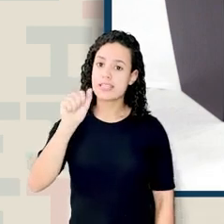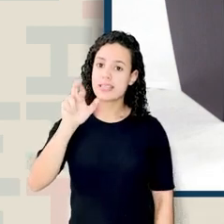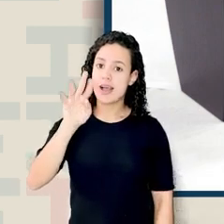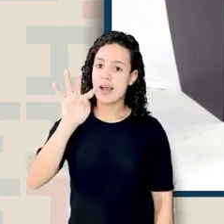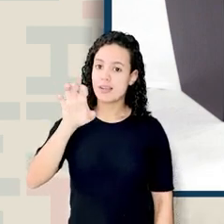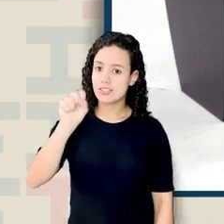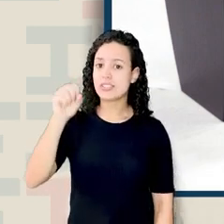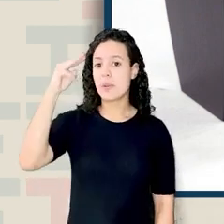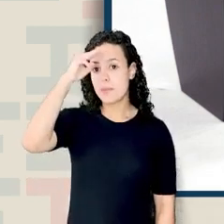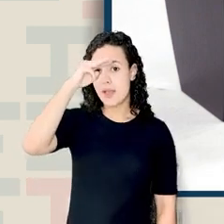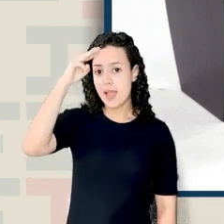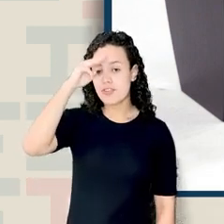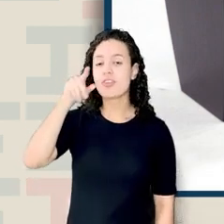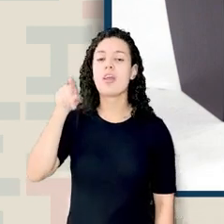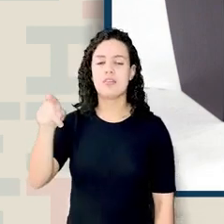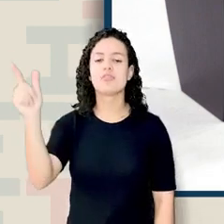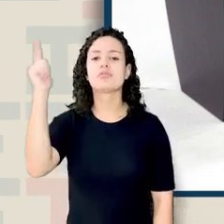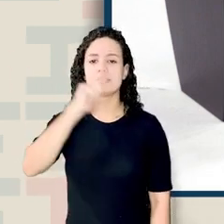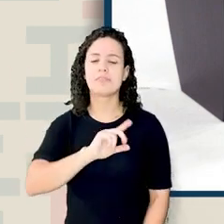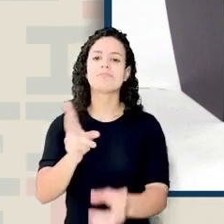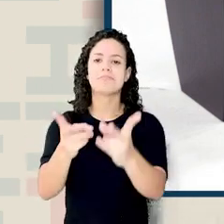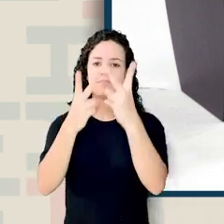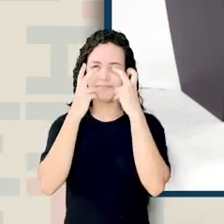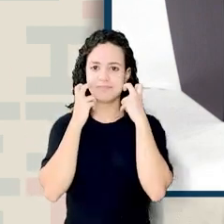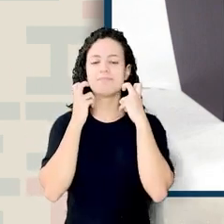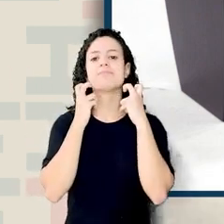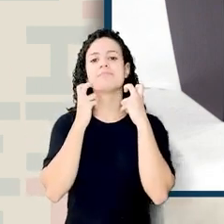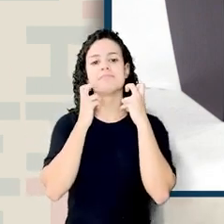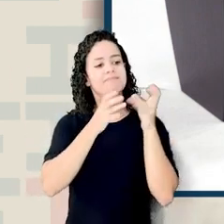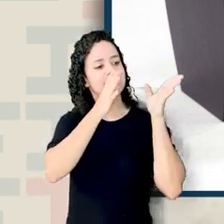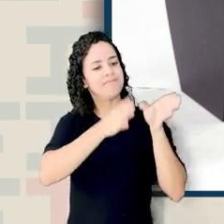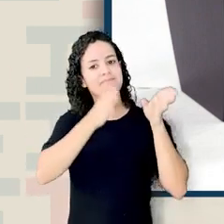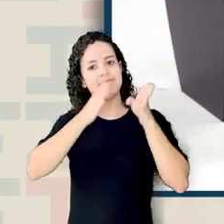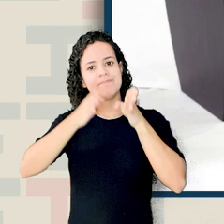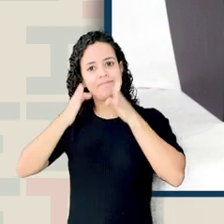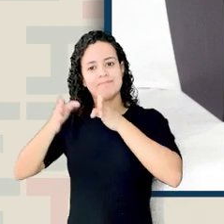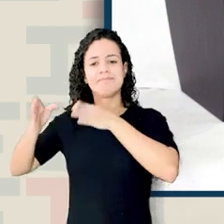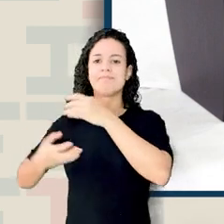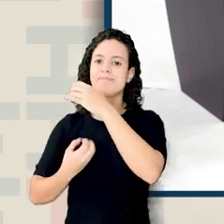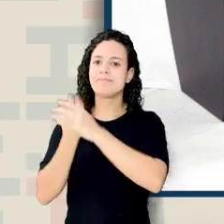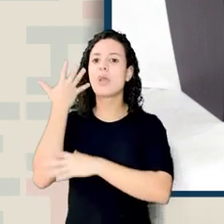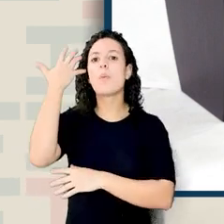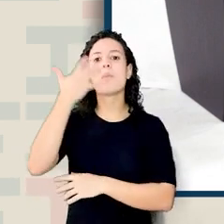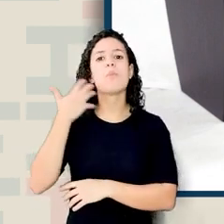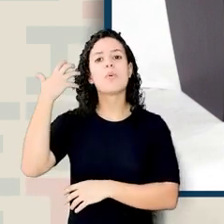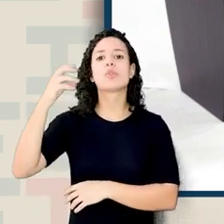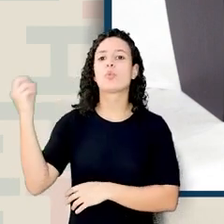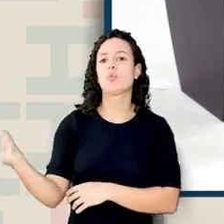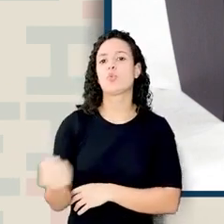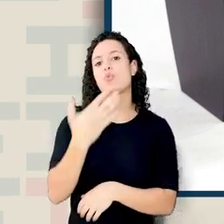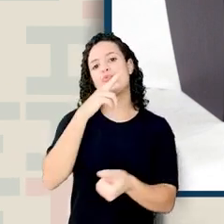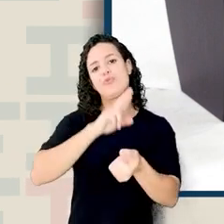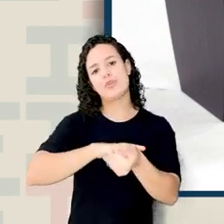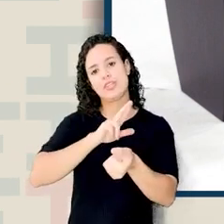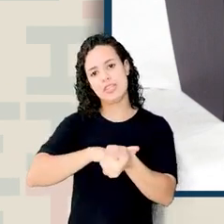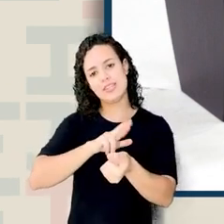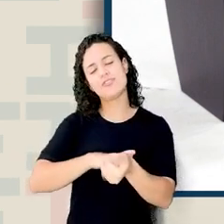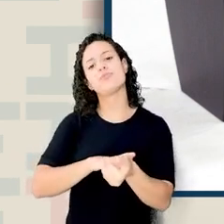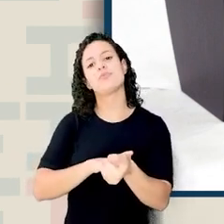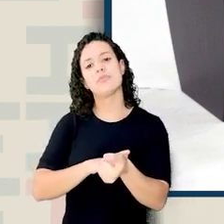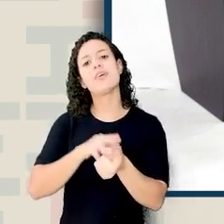mestres, consegue visualizar como um processo de criação de arranjo um novo ritmo que